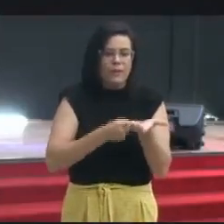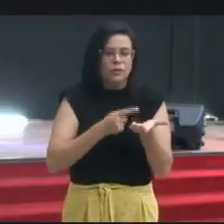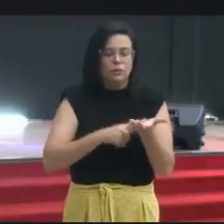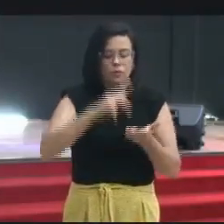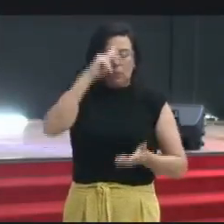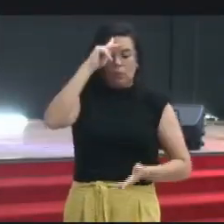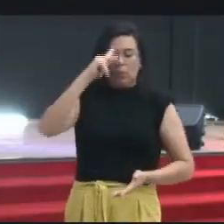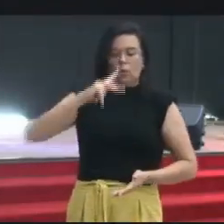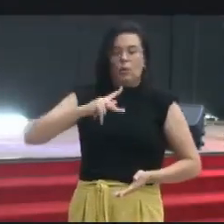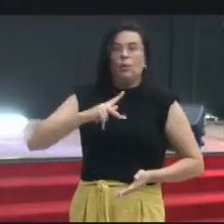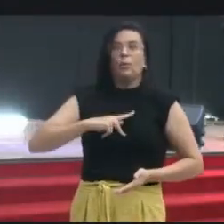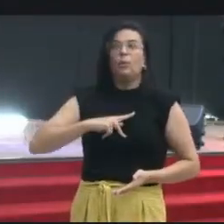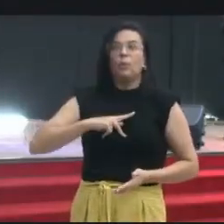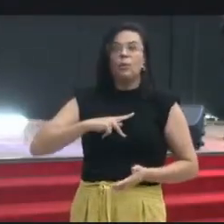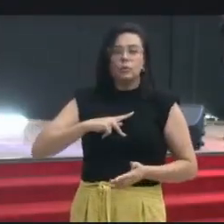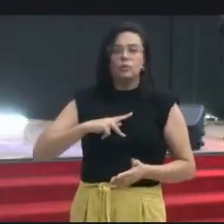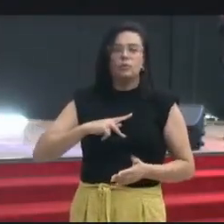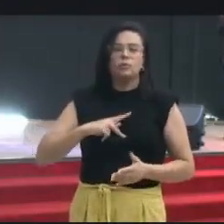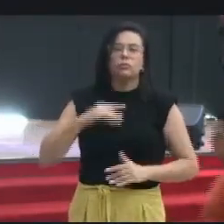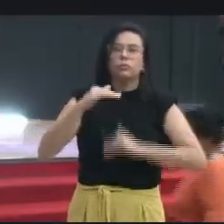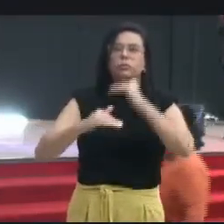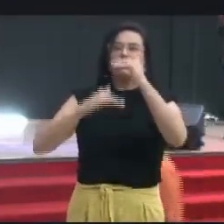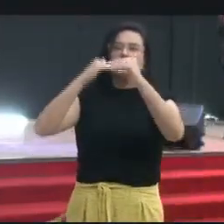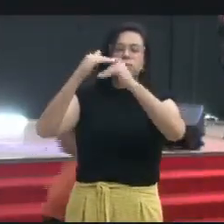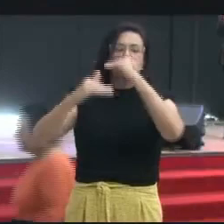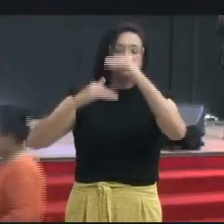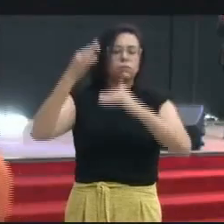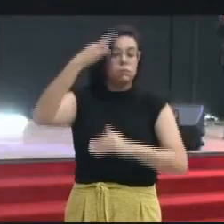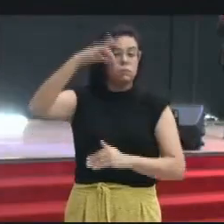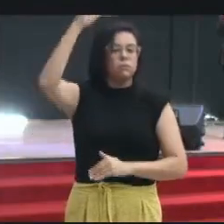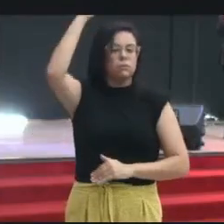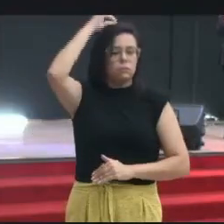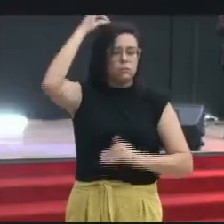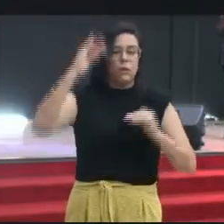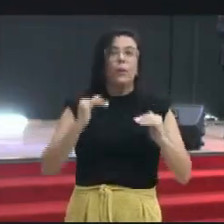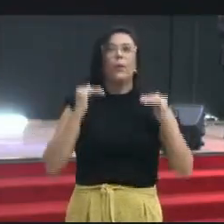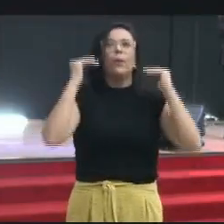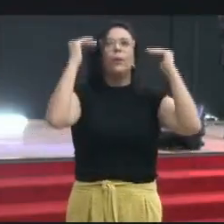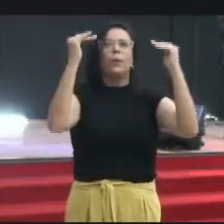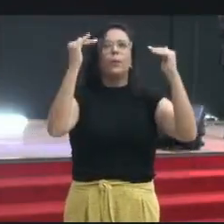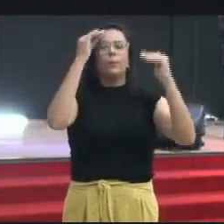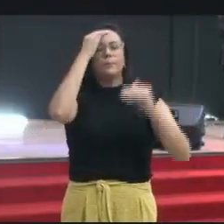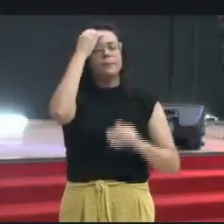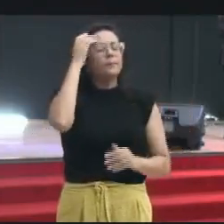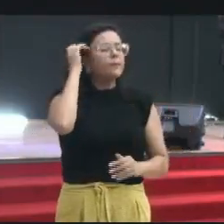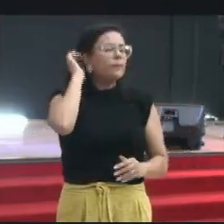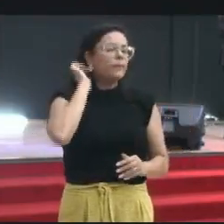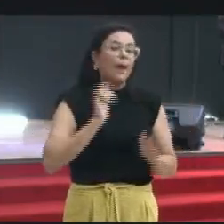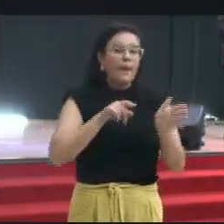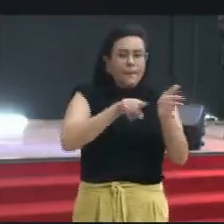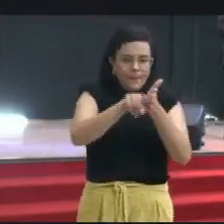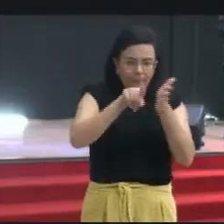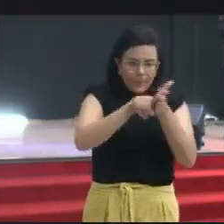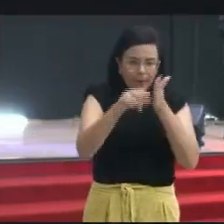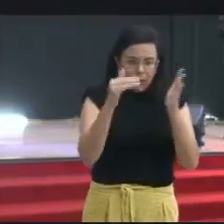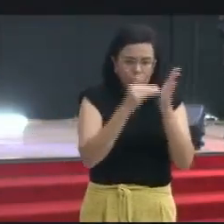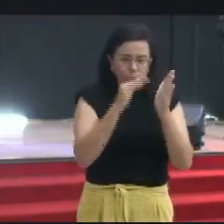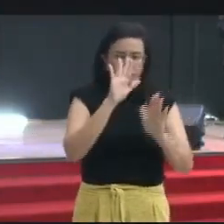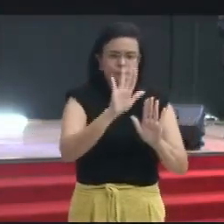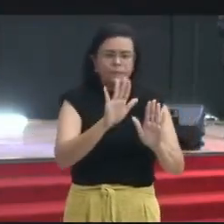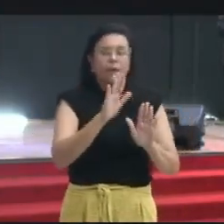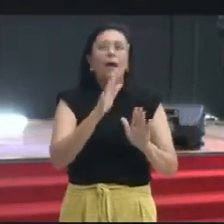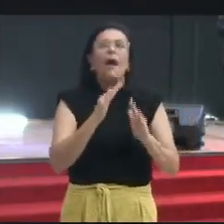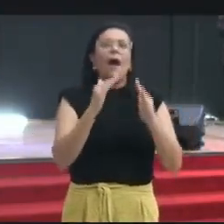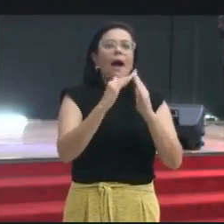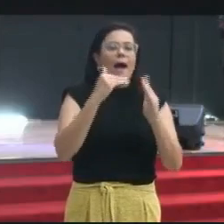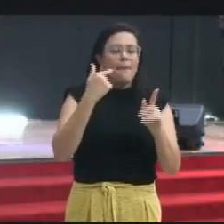crescimento espiritual. Quantos me entendem, digam amém. Uma última pergunta. A Bíblia é